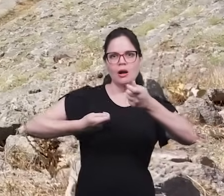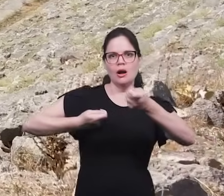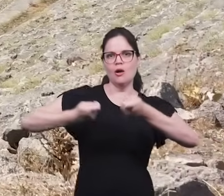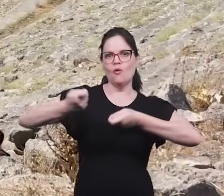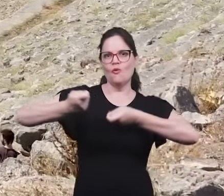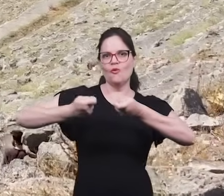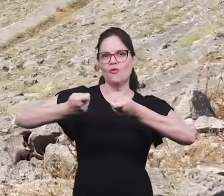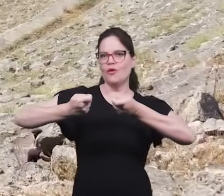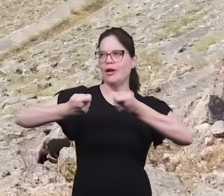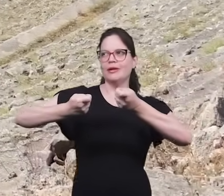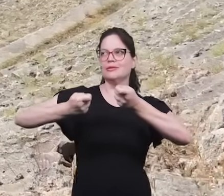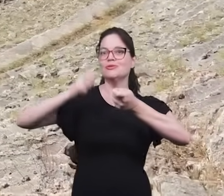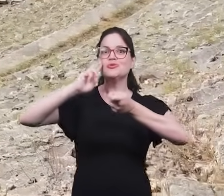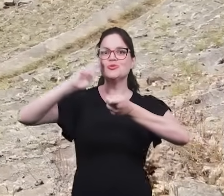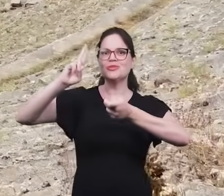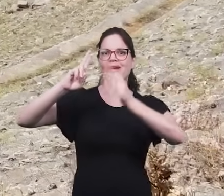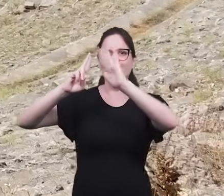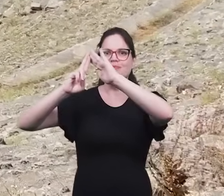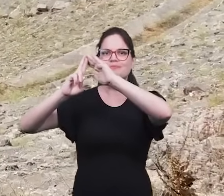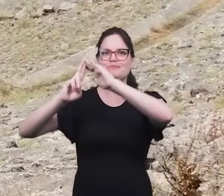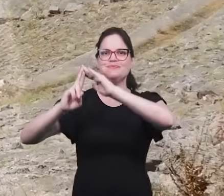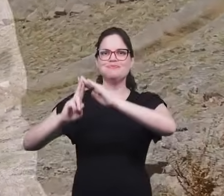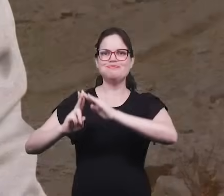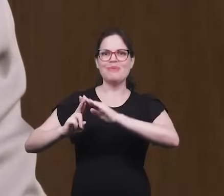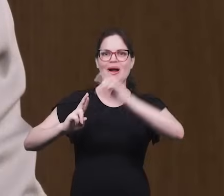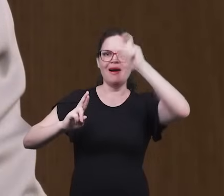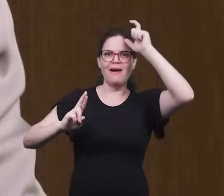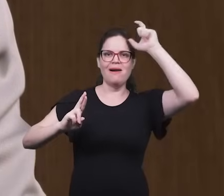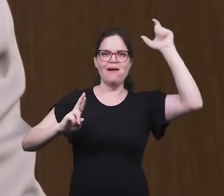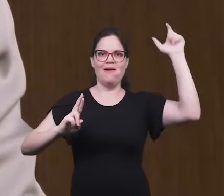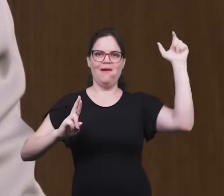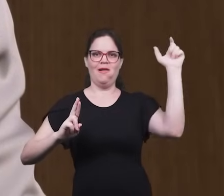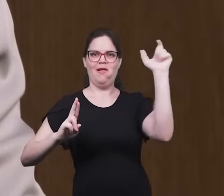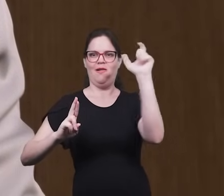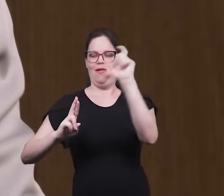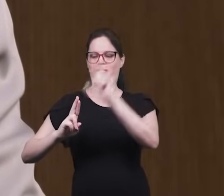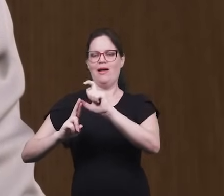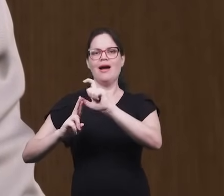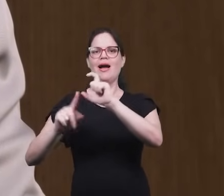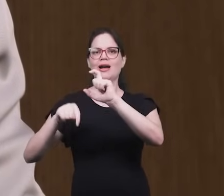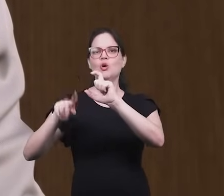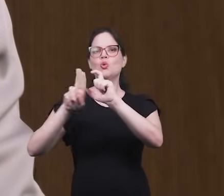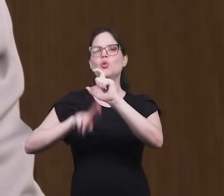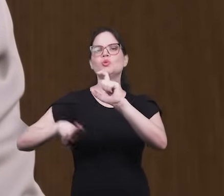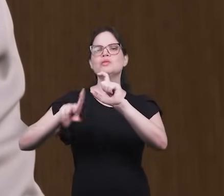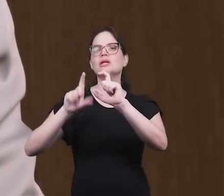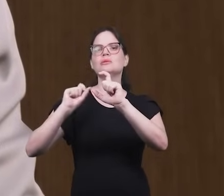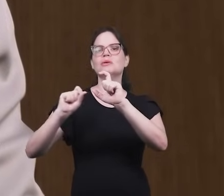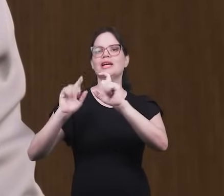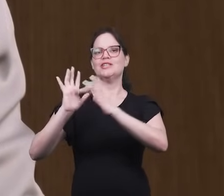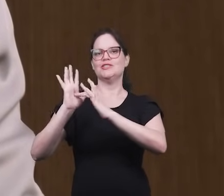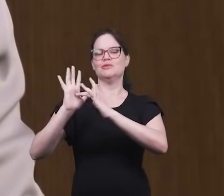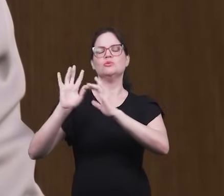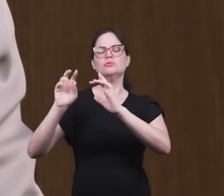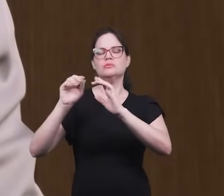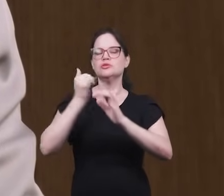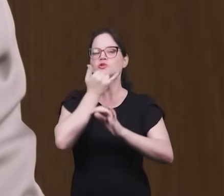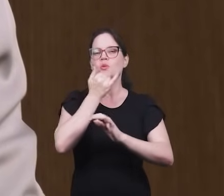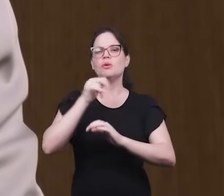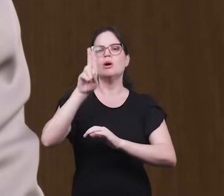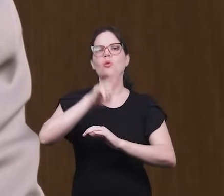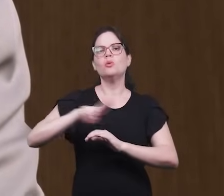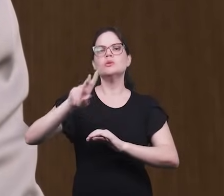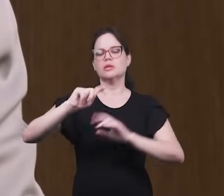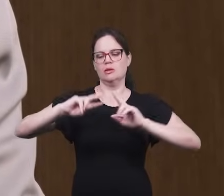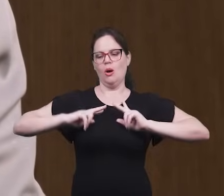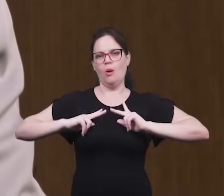do homem. Então o homem sentado no trono, o trono que quem deveria estar sentado nele era o Senhor Jesus, era o Espírito Santo,